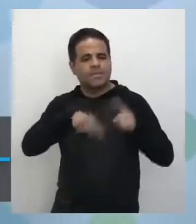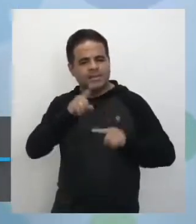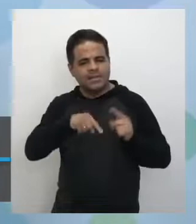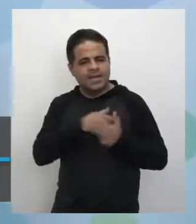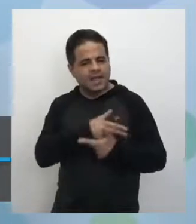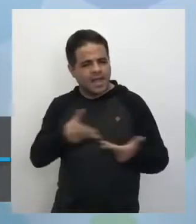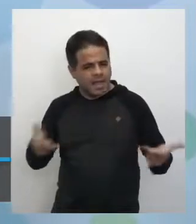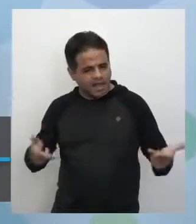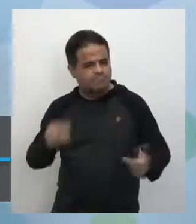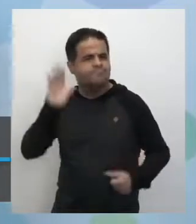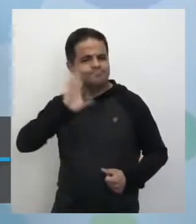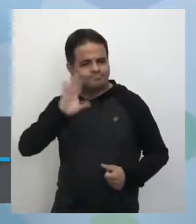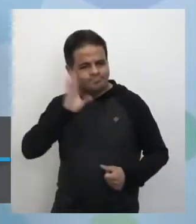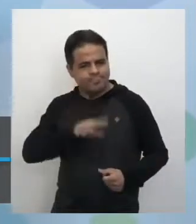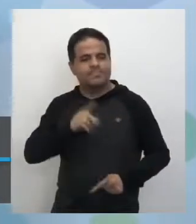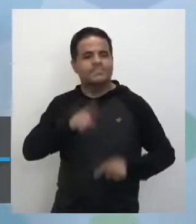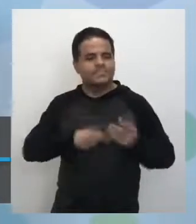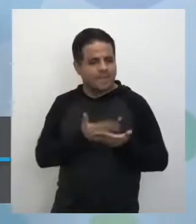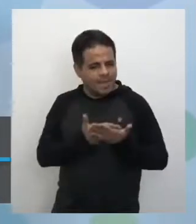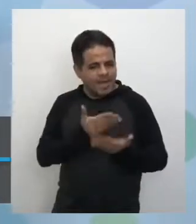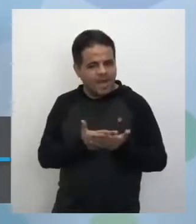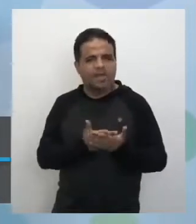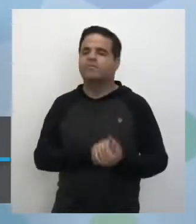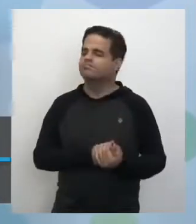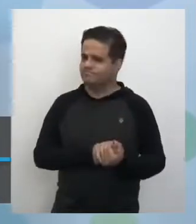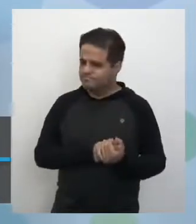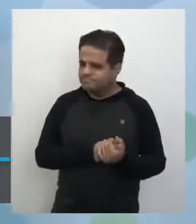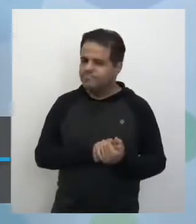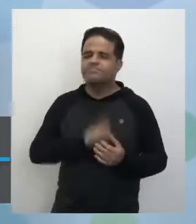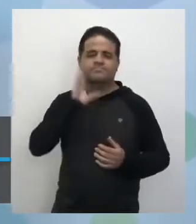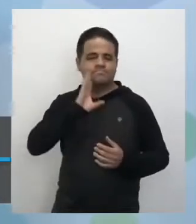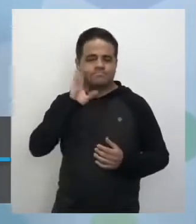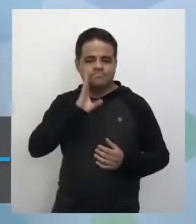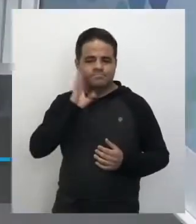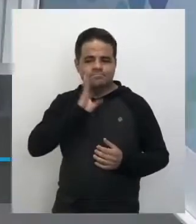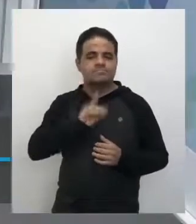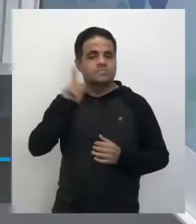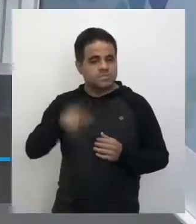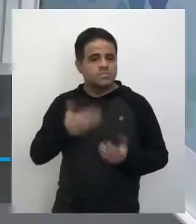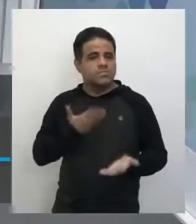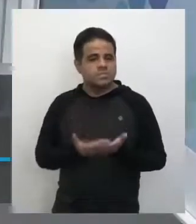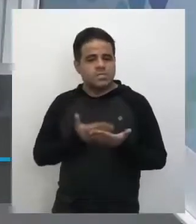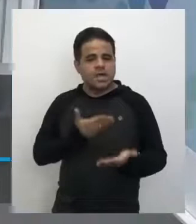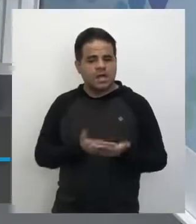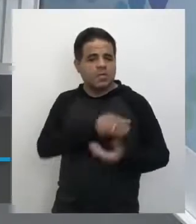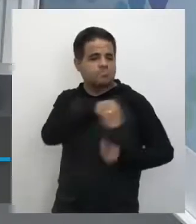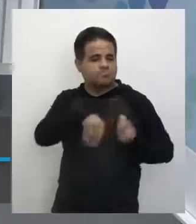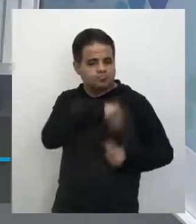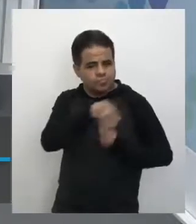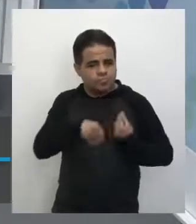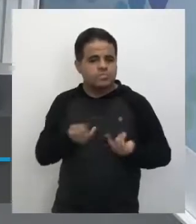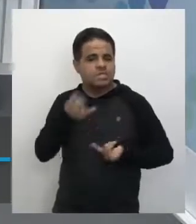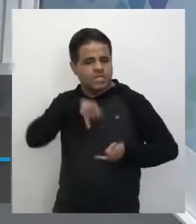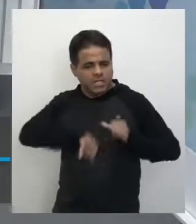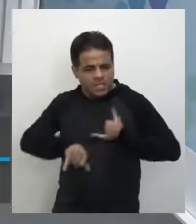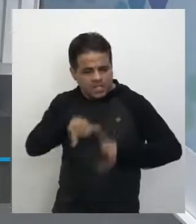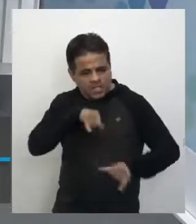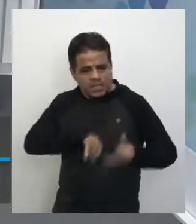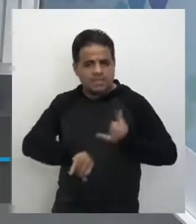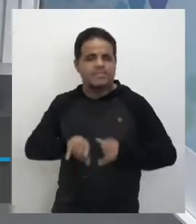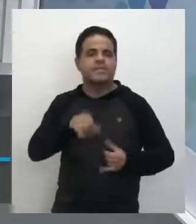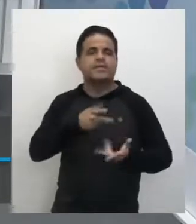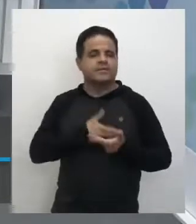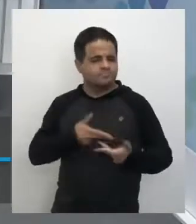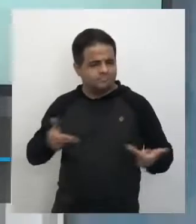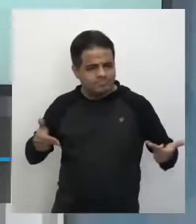biomateriais. Muito bacana essa aula, hein, professora? Legal, Vai ciência ser dos bacana. materiais, hein? É uma aula aí que mistura um pouquinho de química também, né?